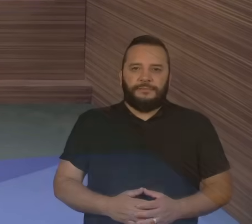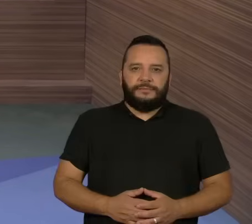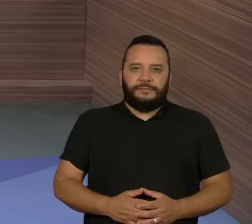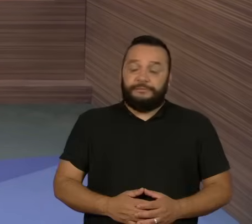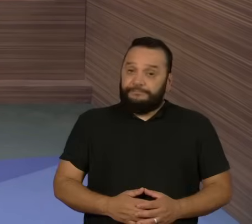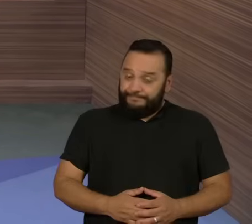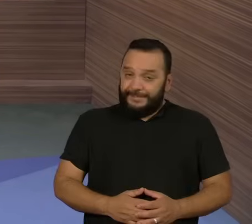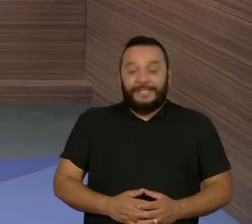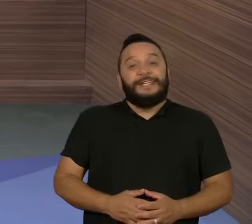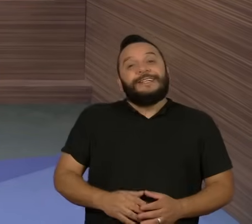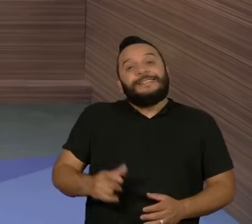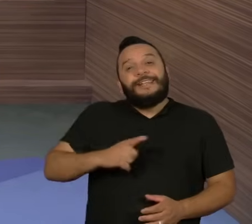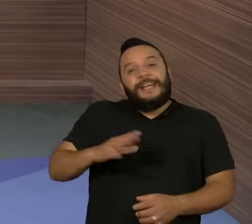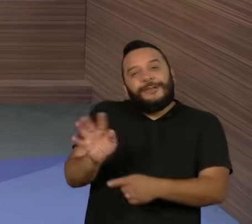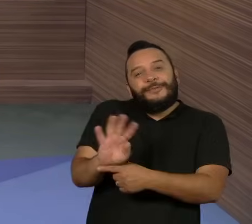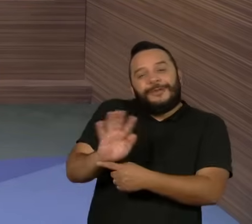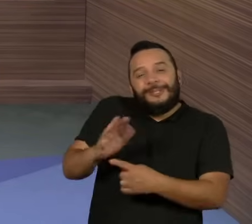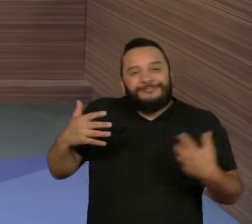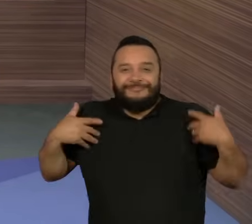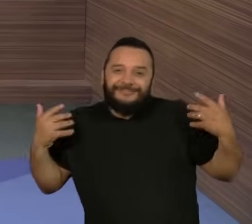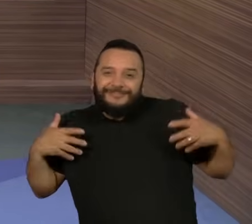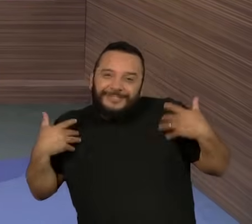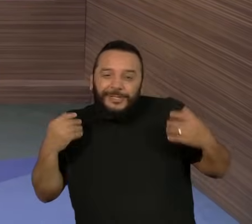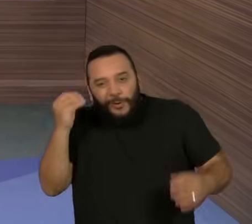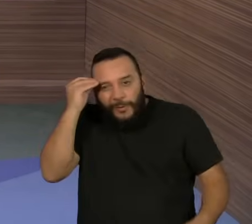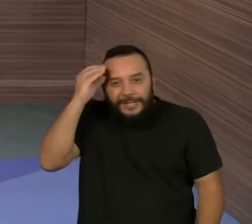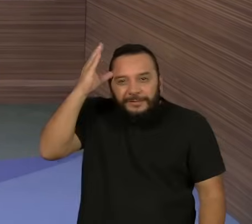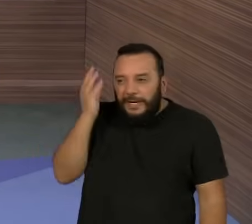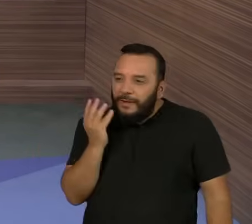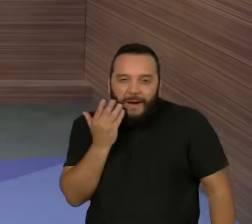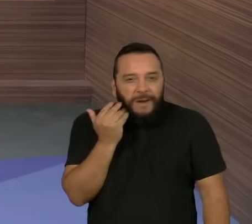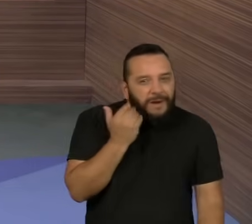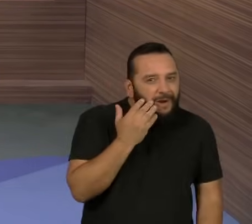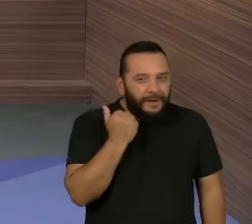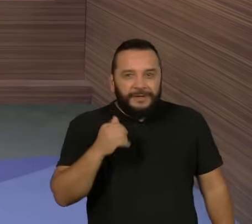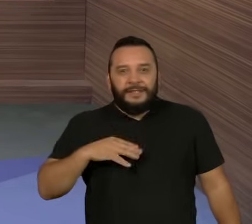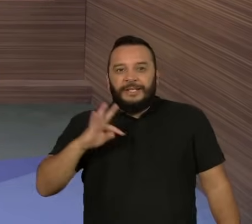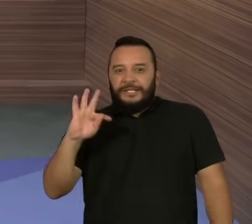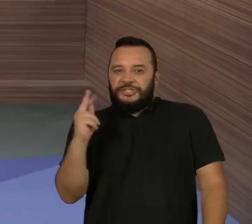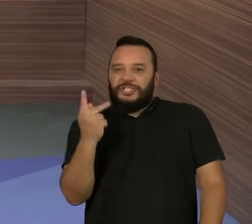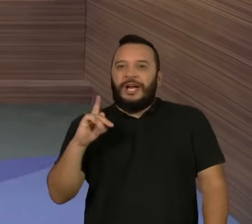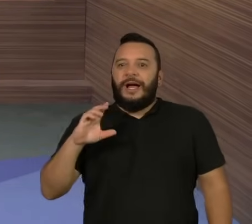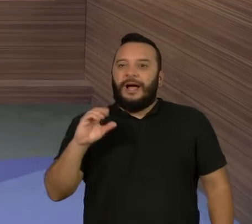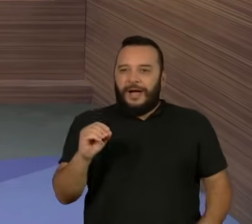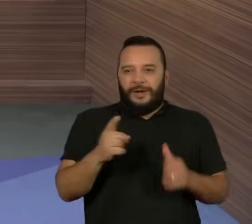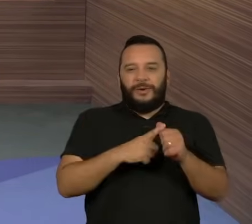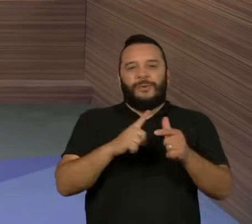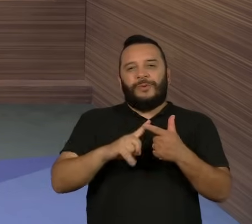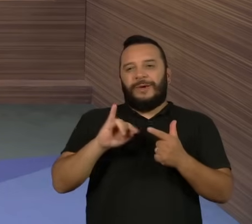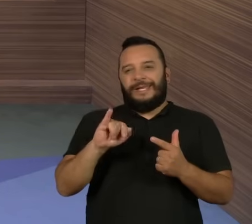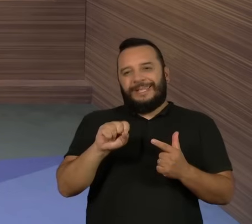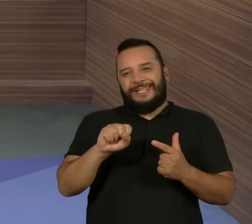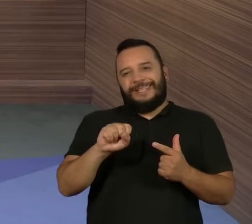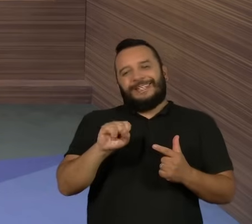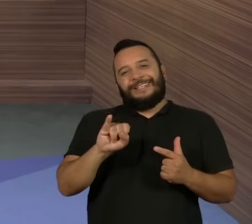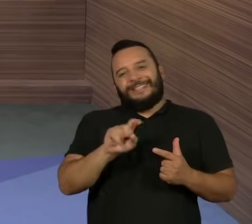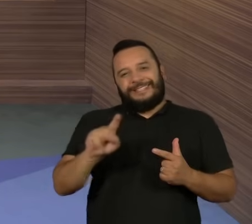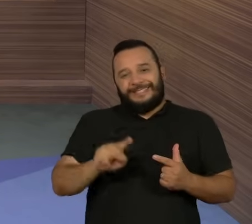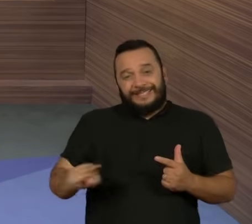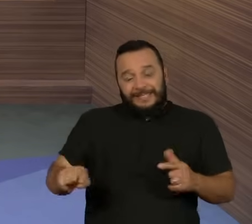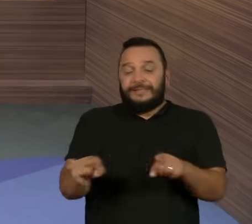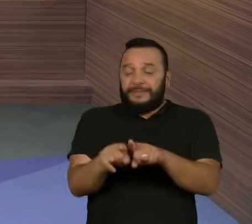Uma jornada divertida em busca de conhecimento. Tiago e Isis e os Biomas do Brasil é um filme dirigido